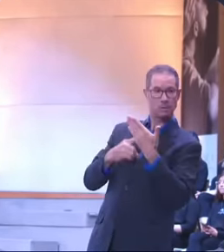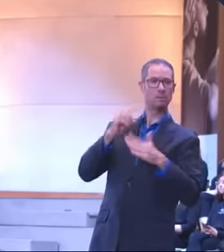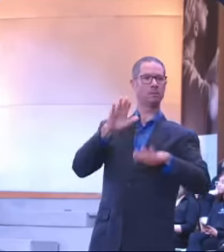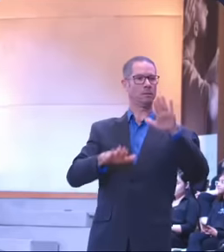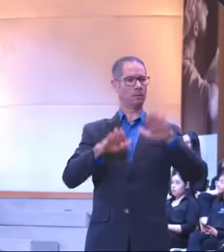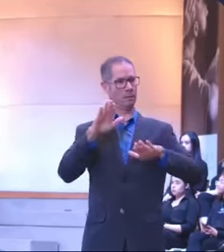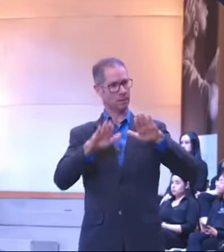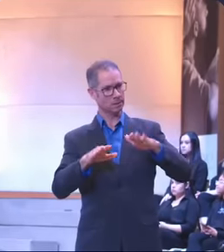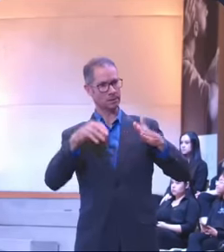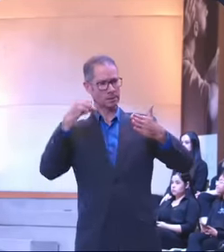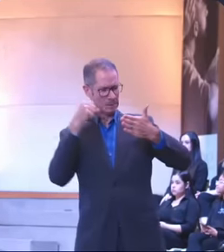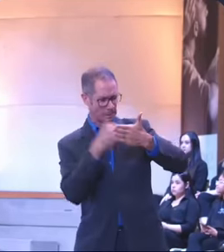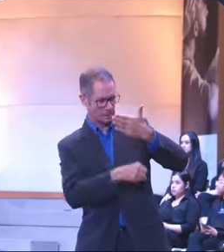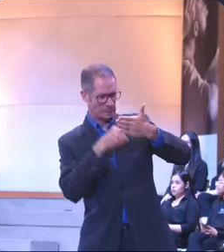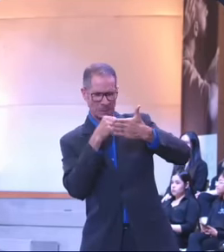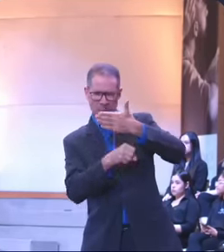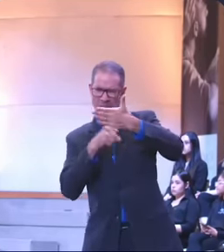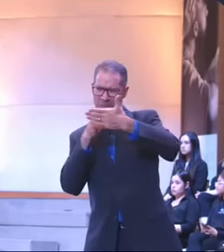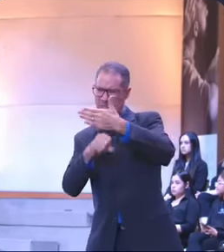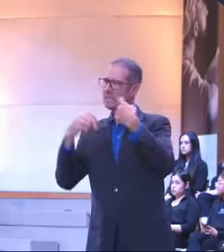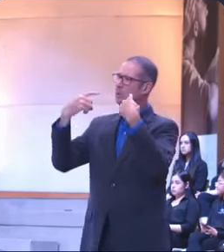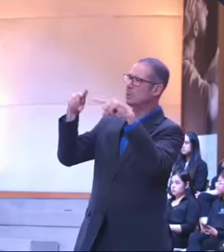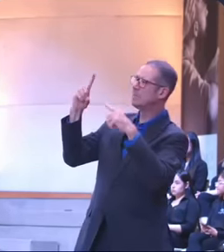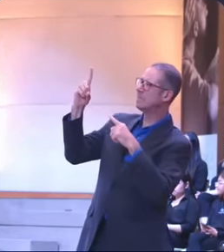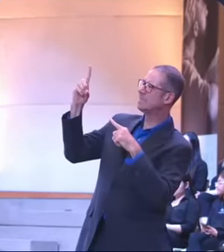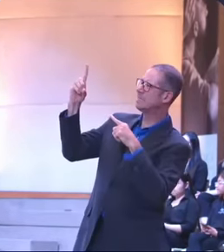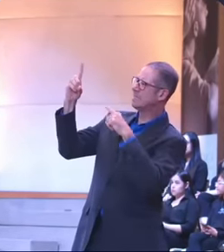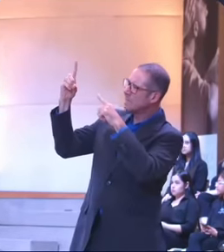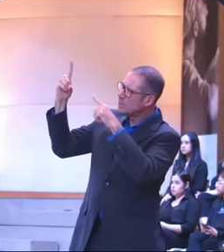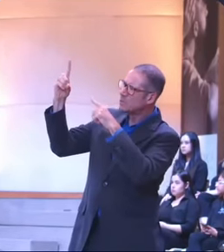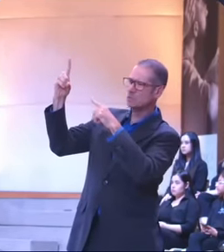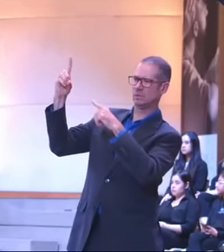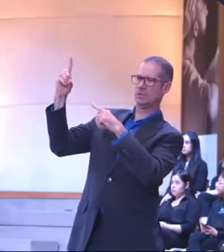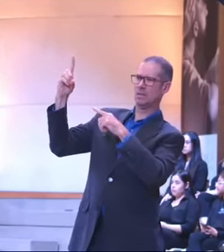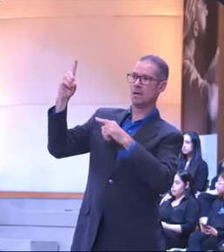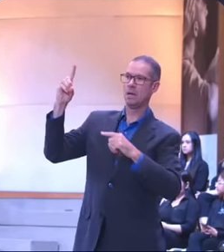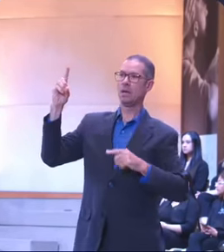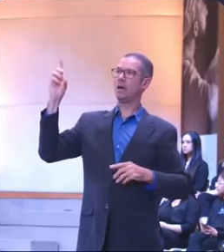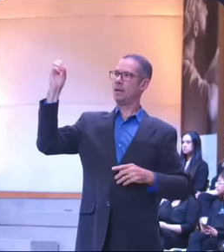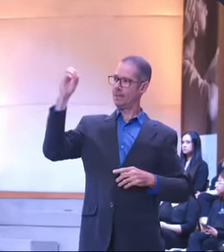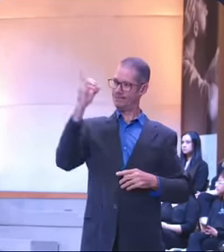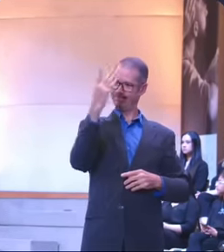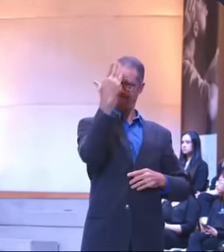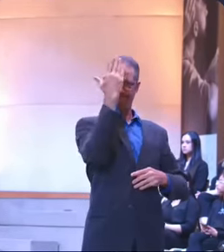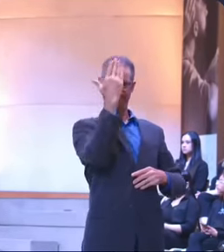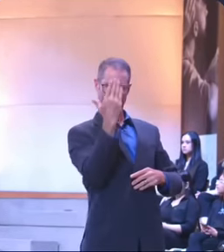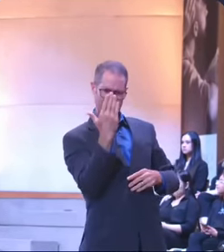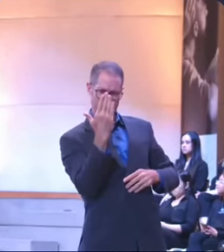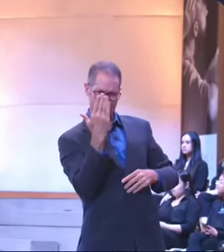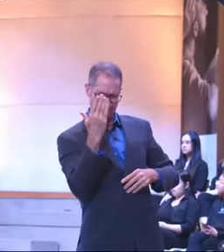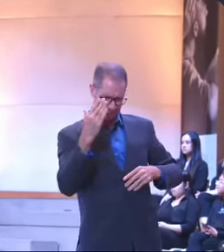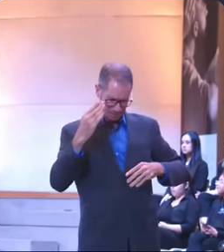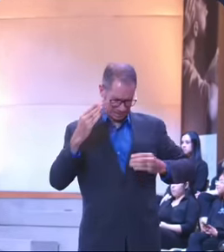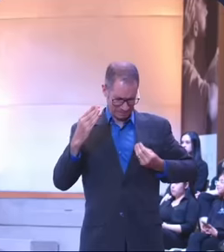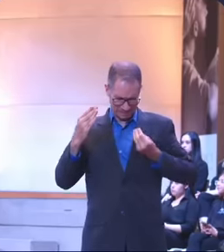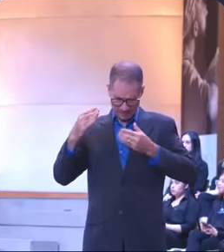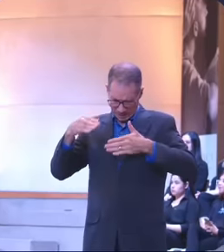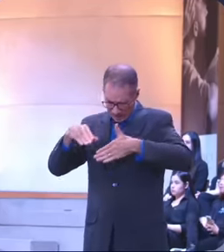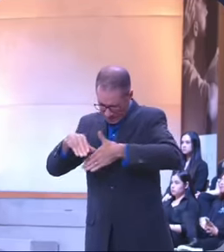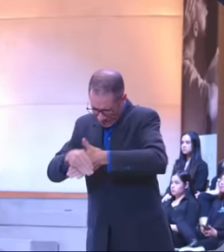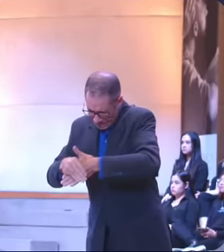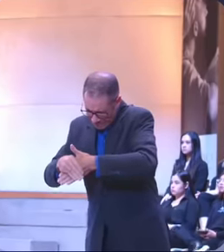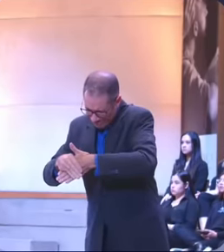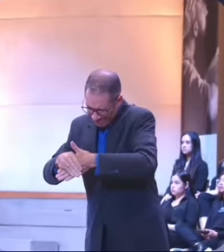a gente está lutando com Deus por algumas questões, e é lá na presença de Deus que somos quebrantados,